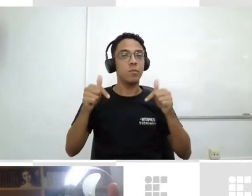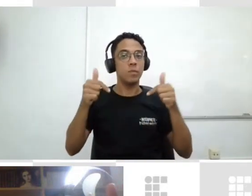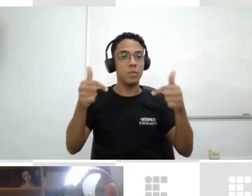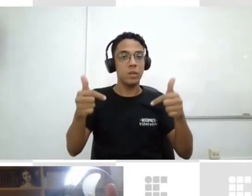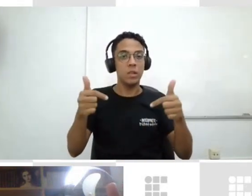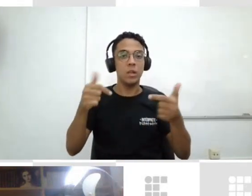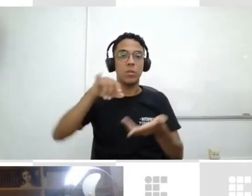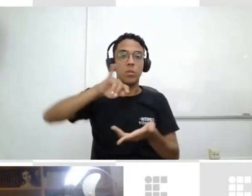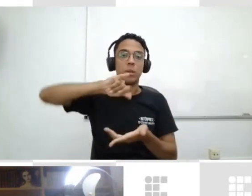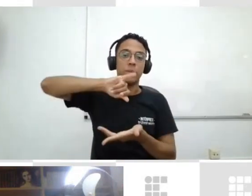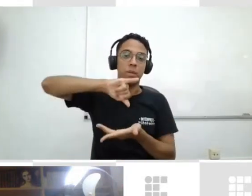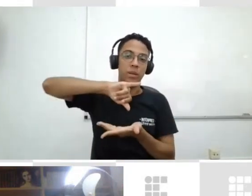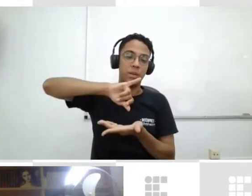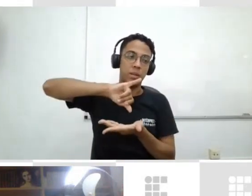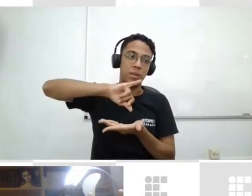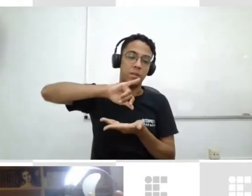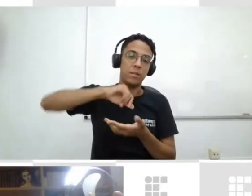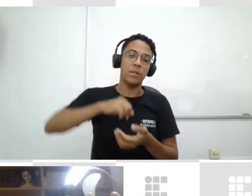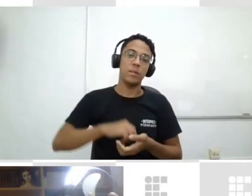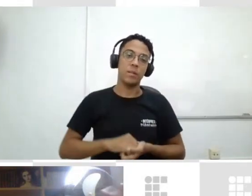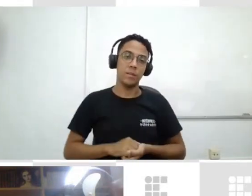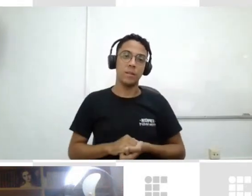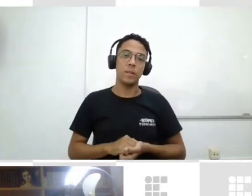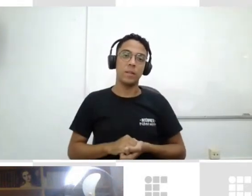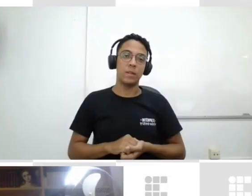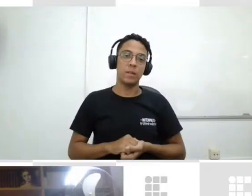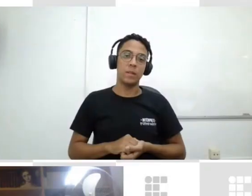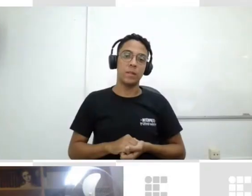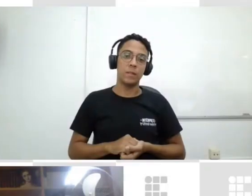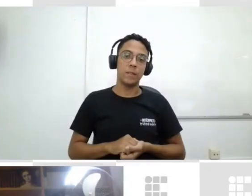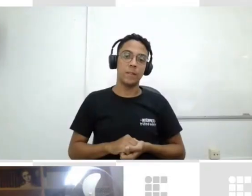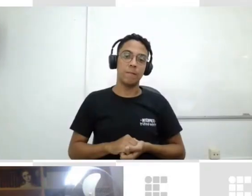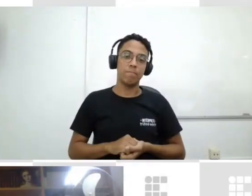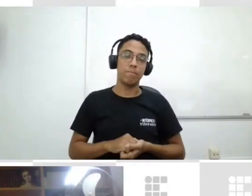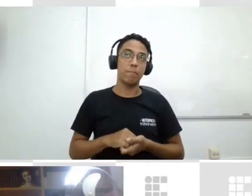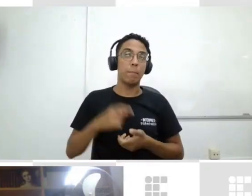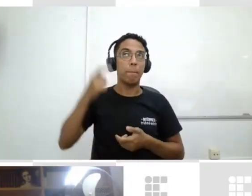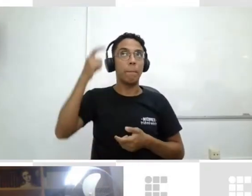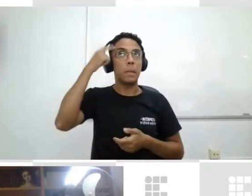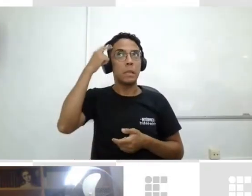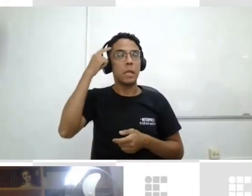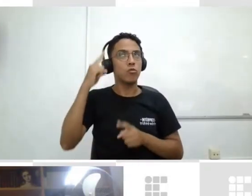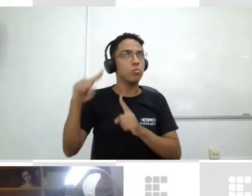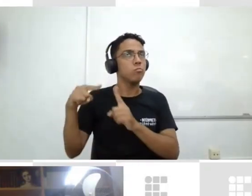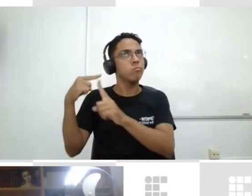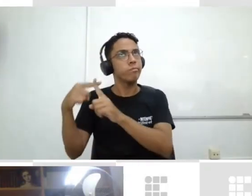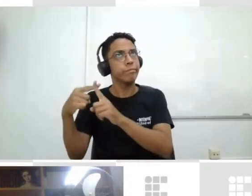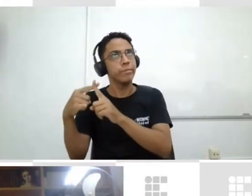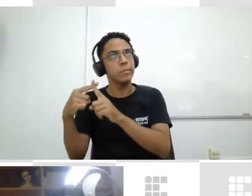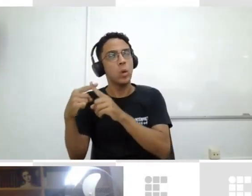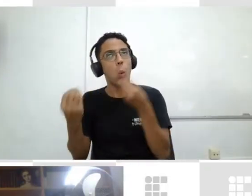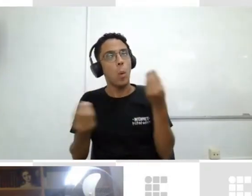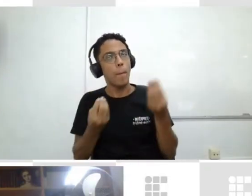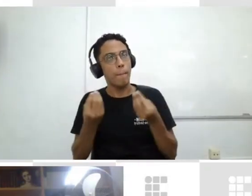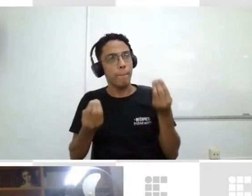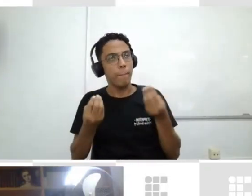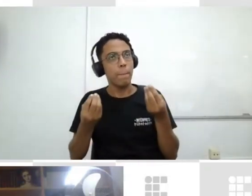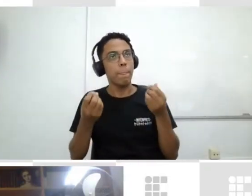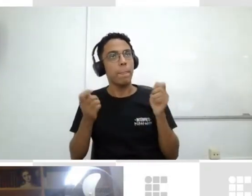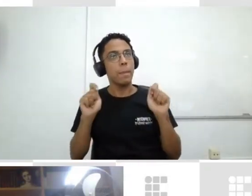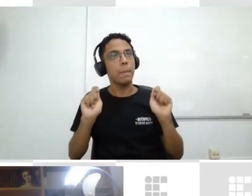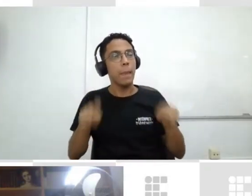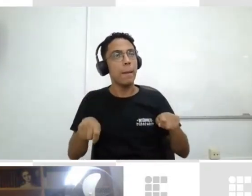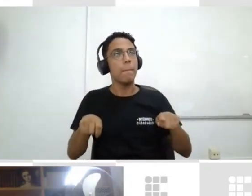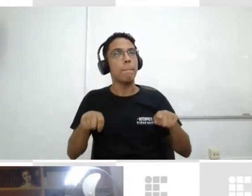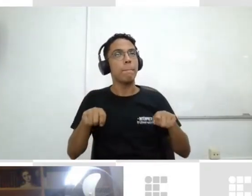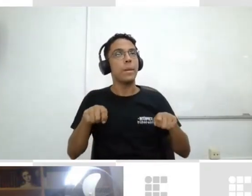possibilidade de qualquer perspectiva positiva dentro de um modo de produção que se define pela sua